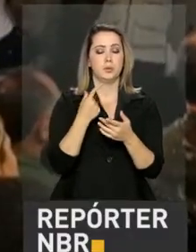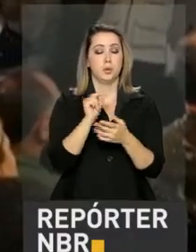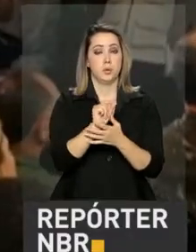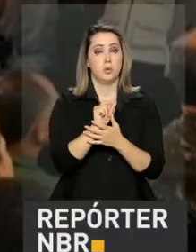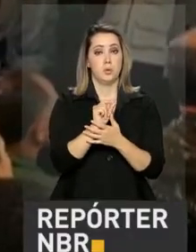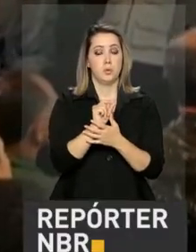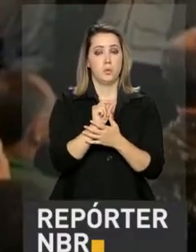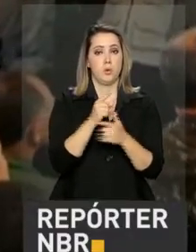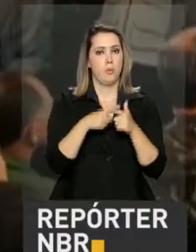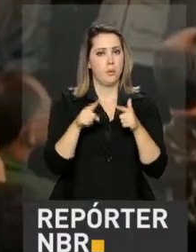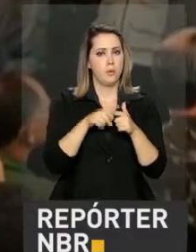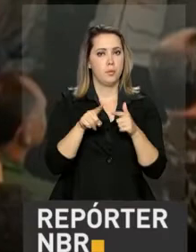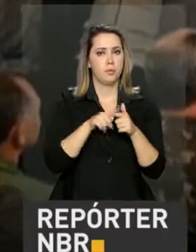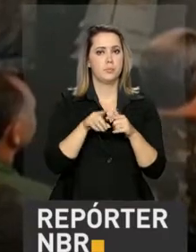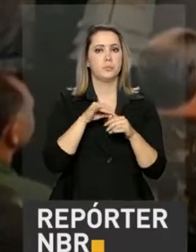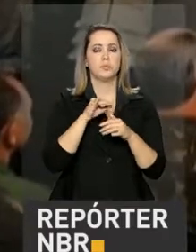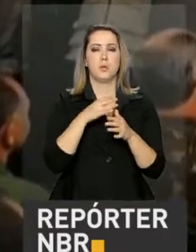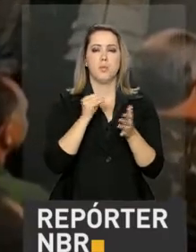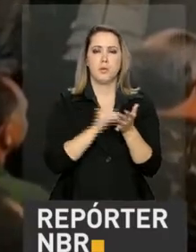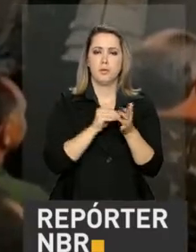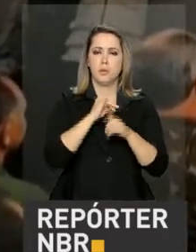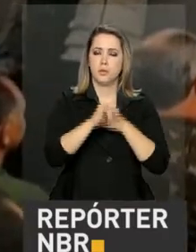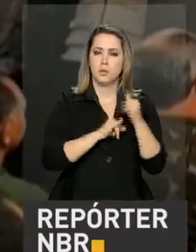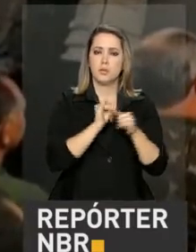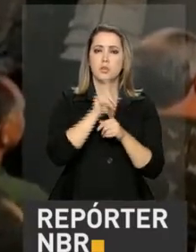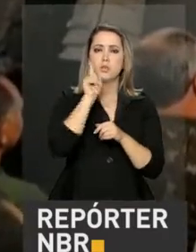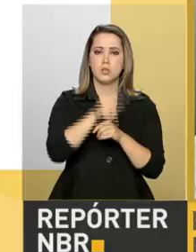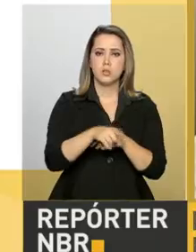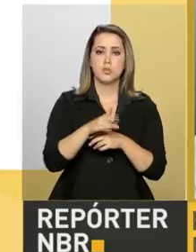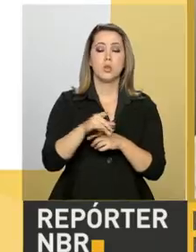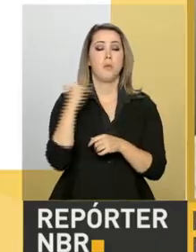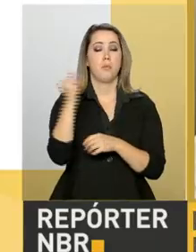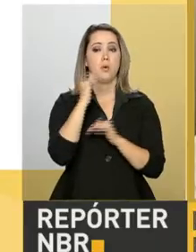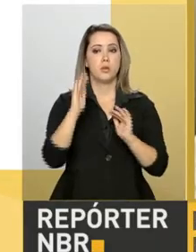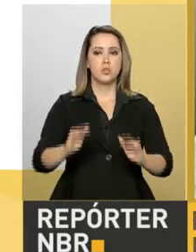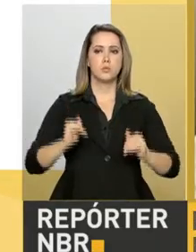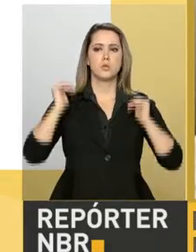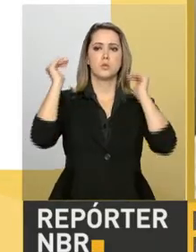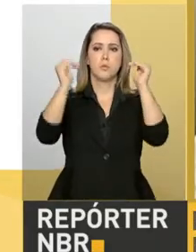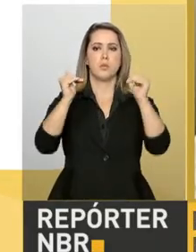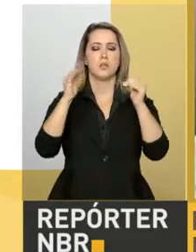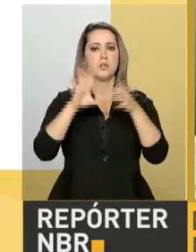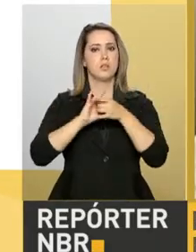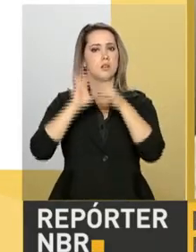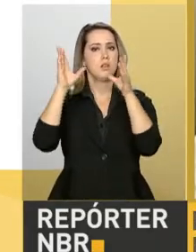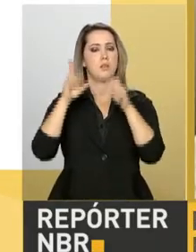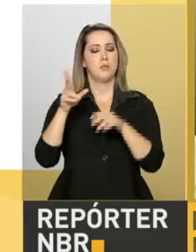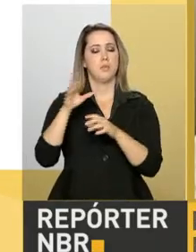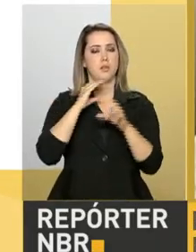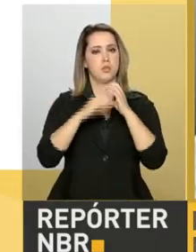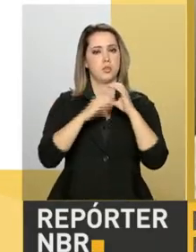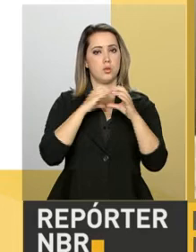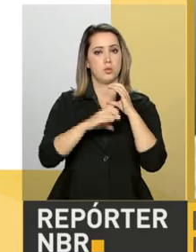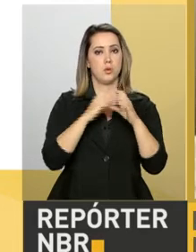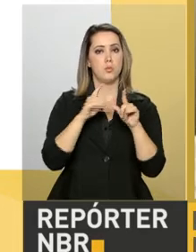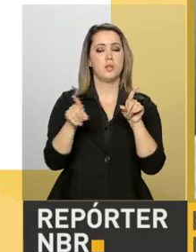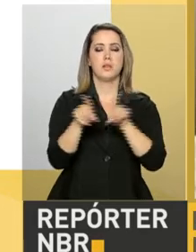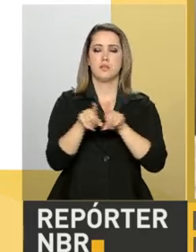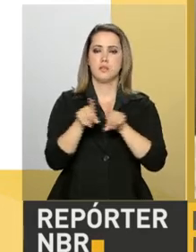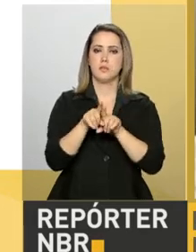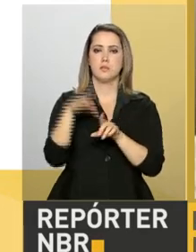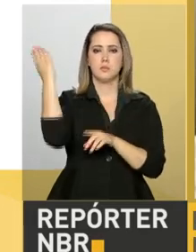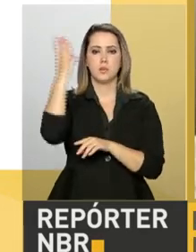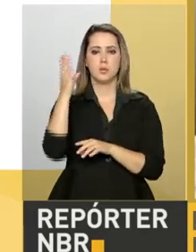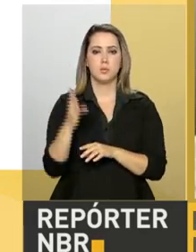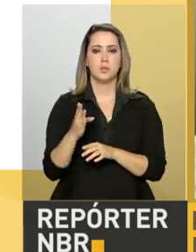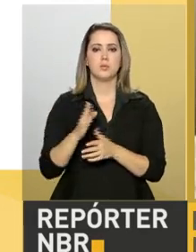fim, é um imenso passo no sentido da soberania, da autonomia, da independência das comunicações e, obviamente, do